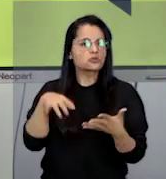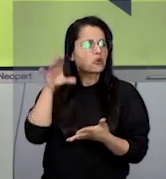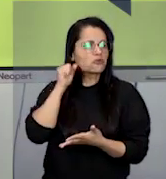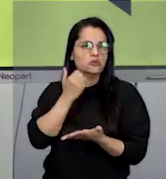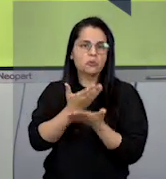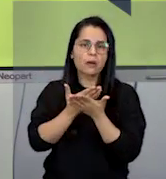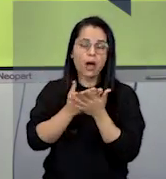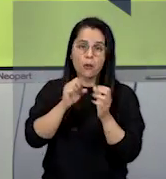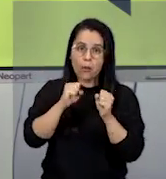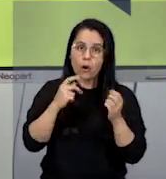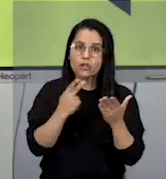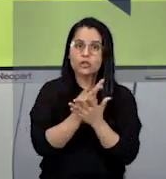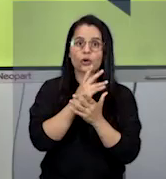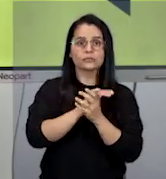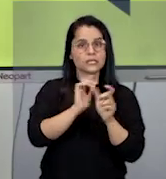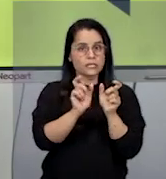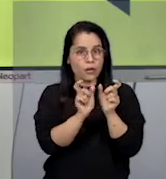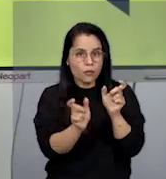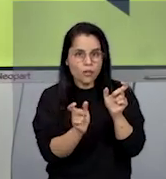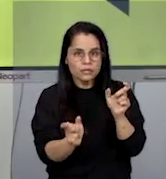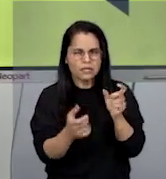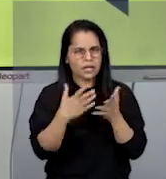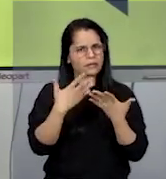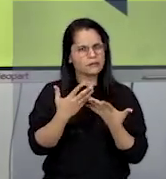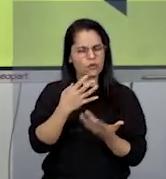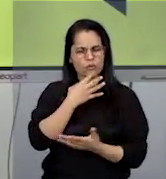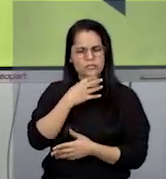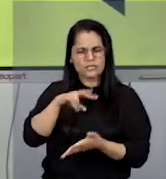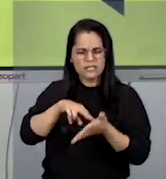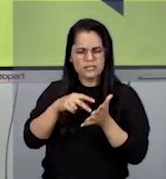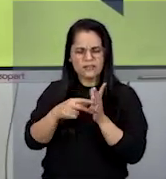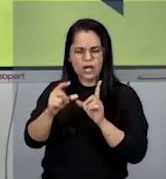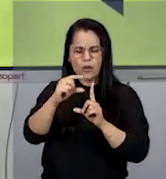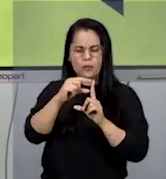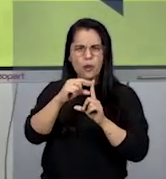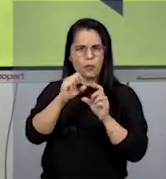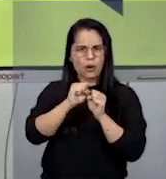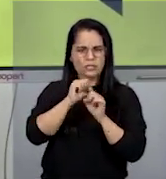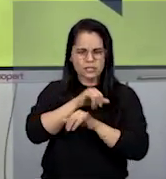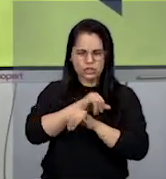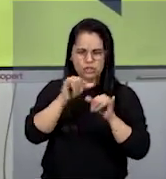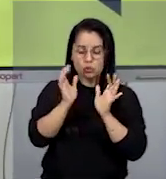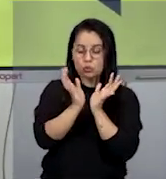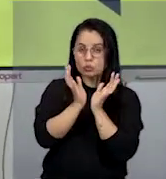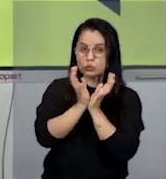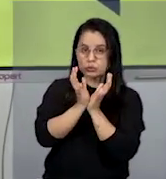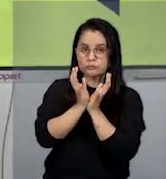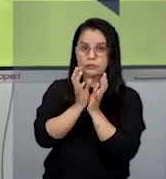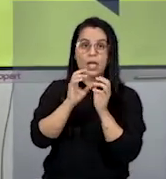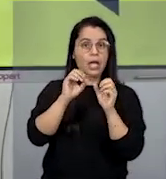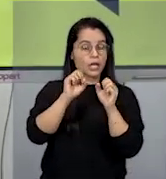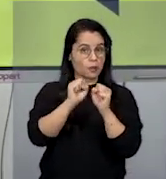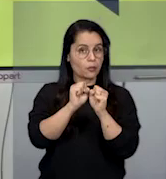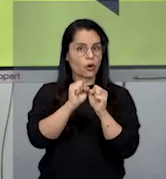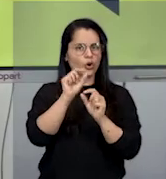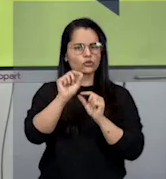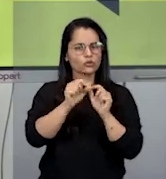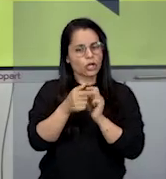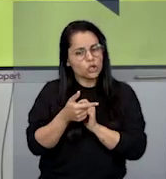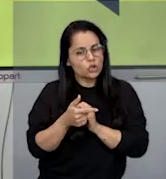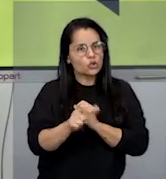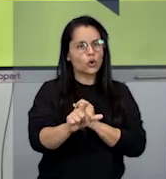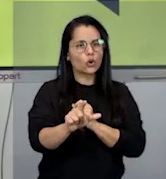aula. Então, conhecer o significado de uma palavra que pode ser dita numa situação e pode ser dita em